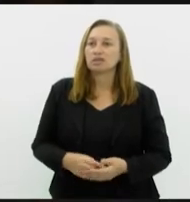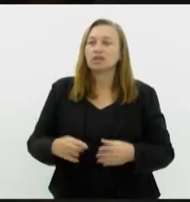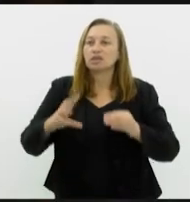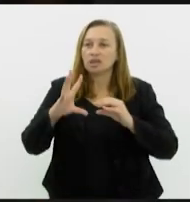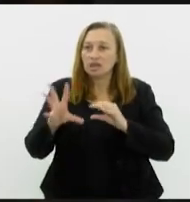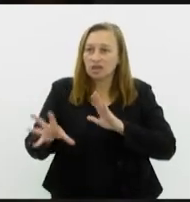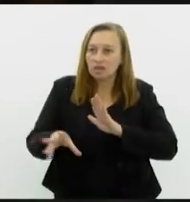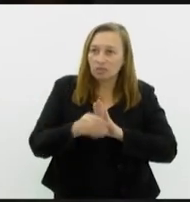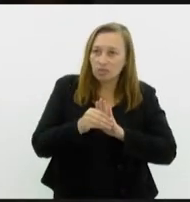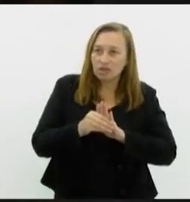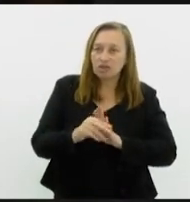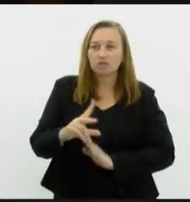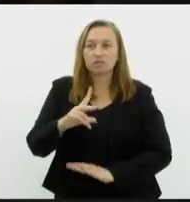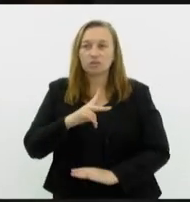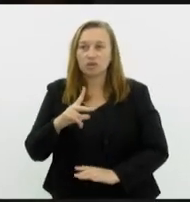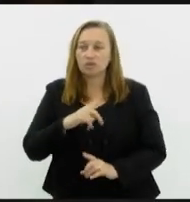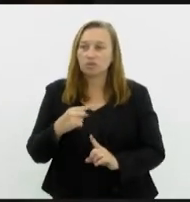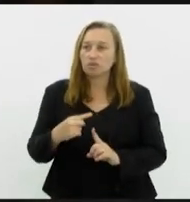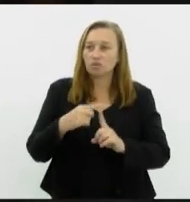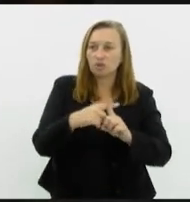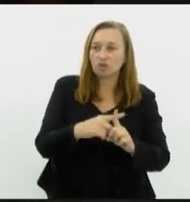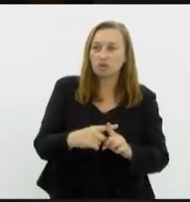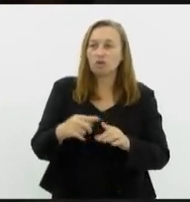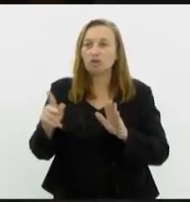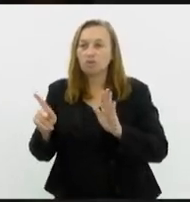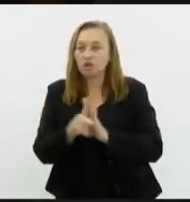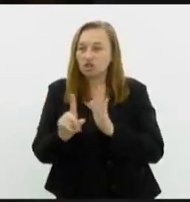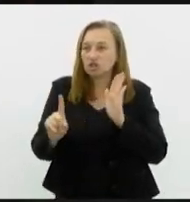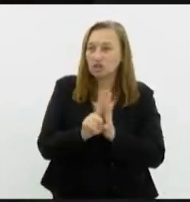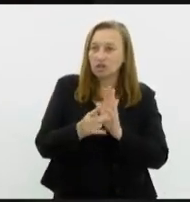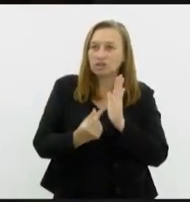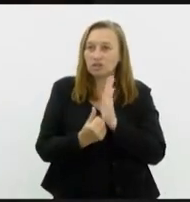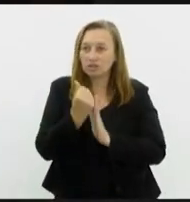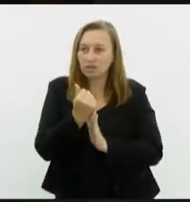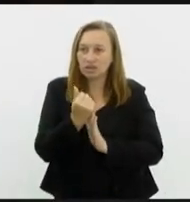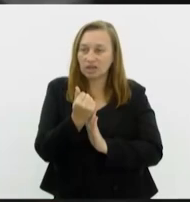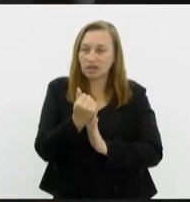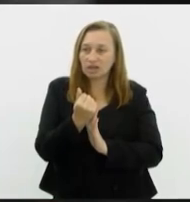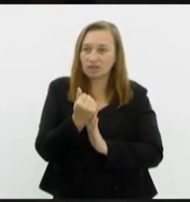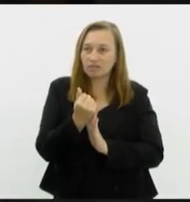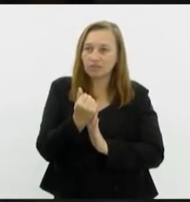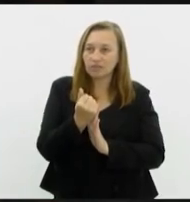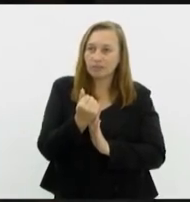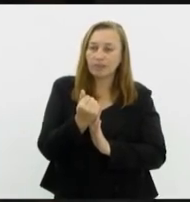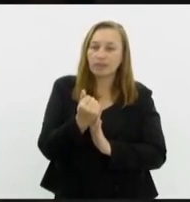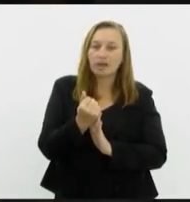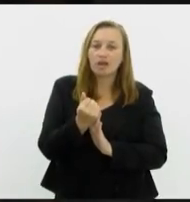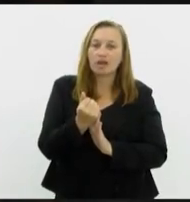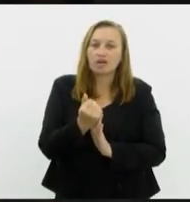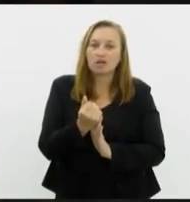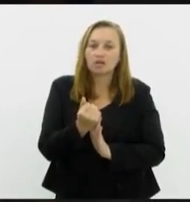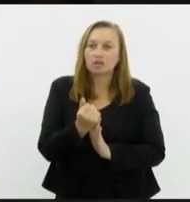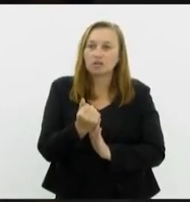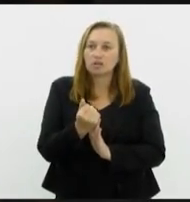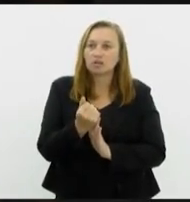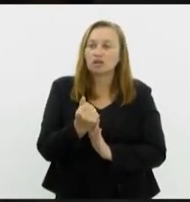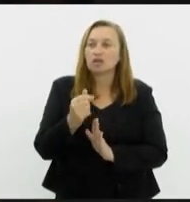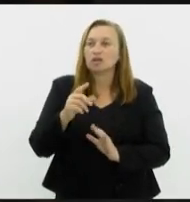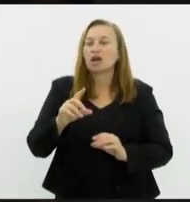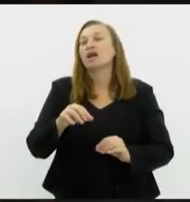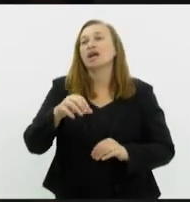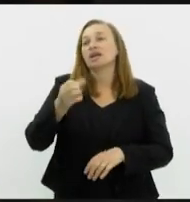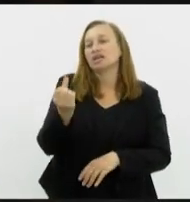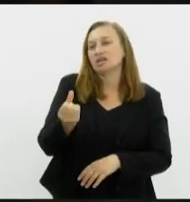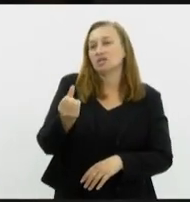emendas individuais e positivas ao projeto de lei orçamentário anual, em cumprimento ao dispositivo inciso 9 do